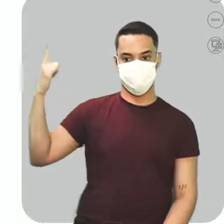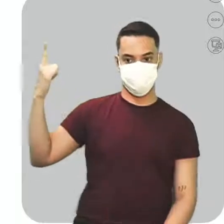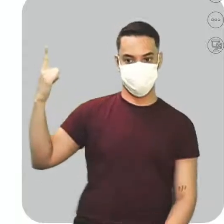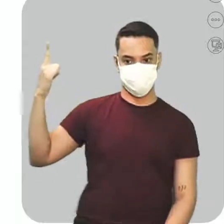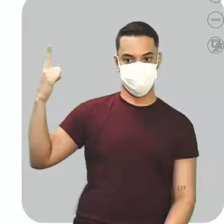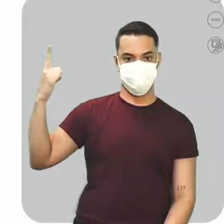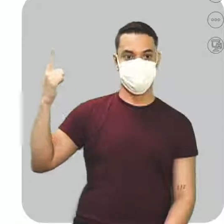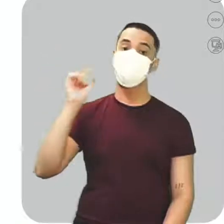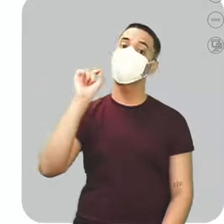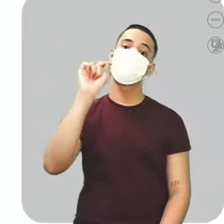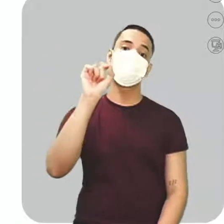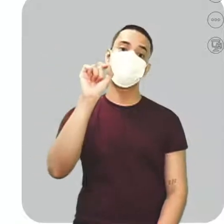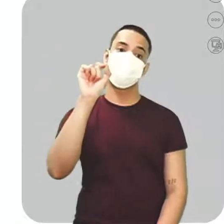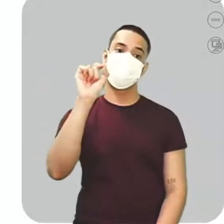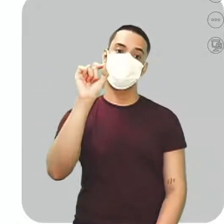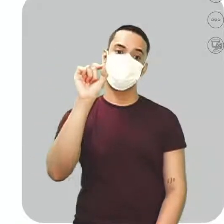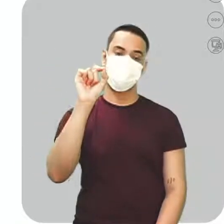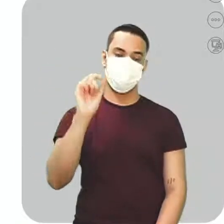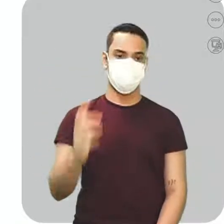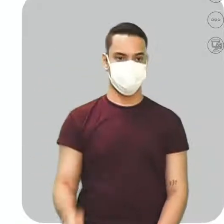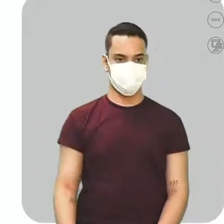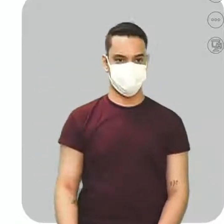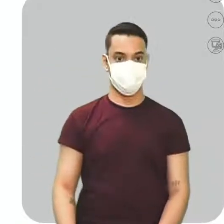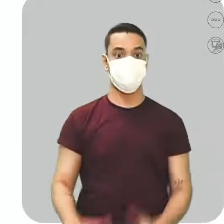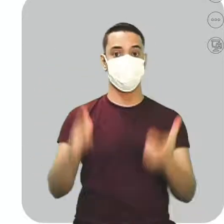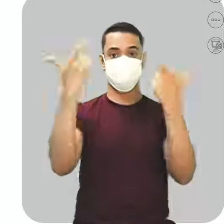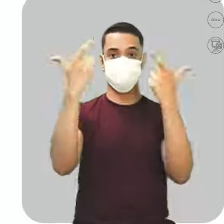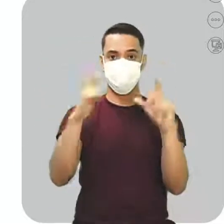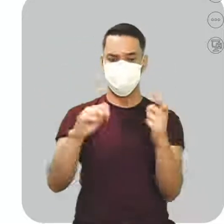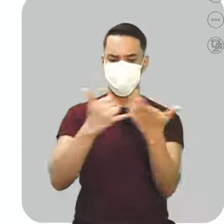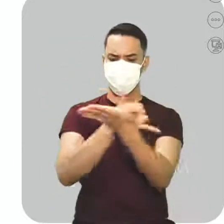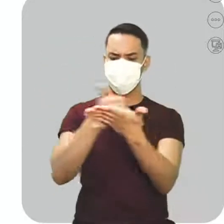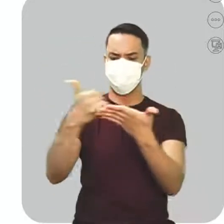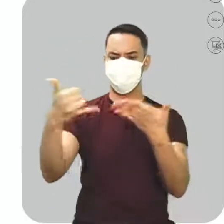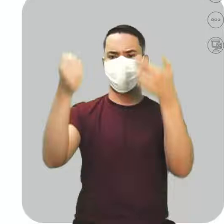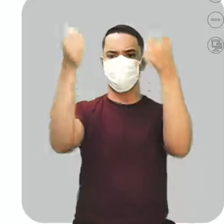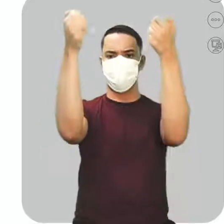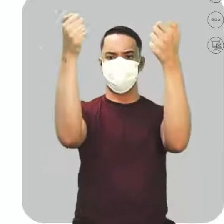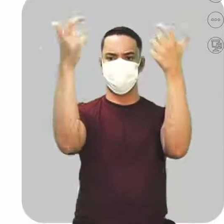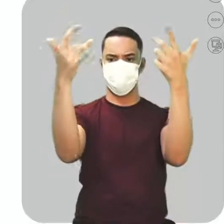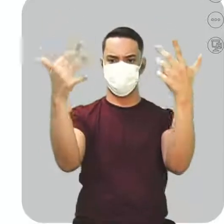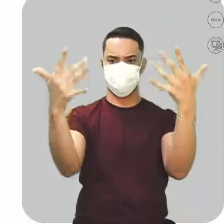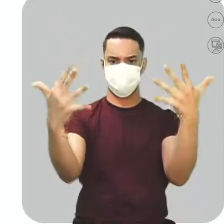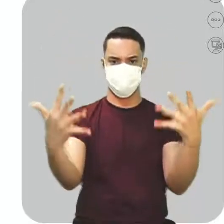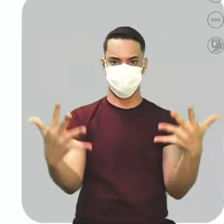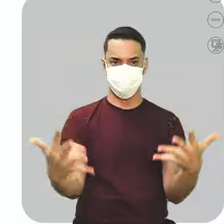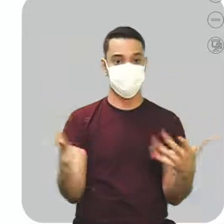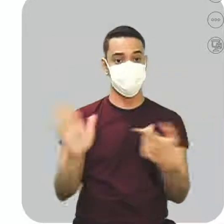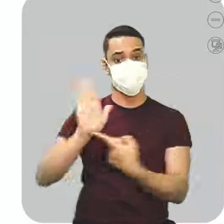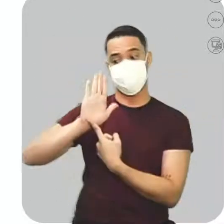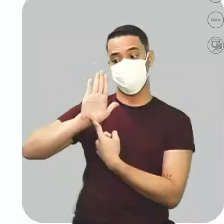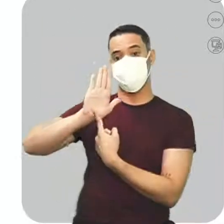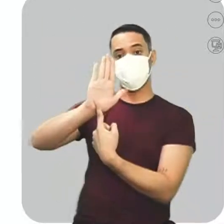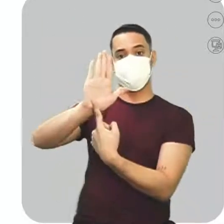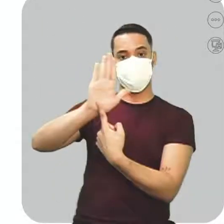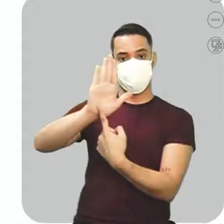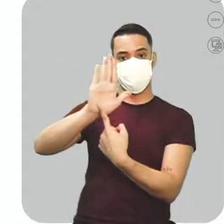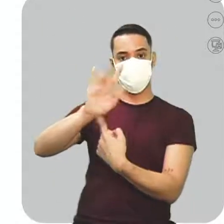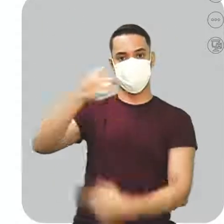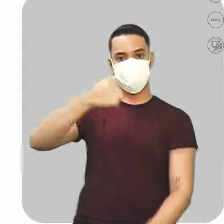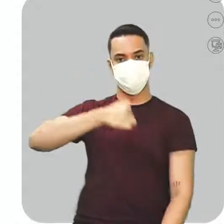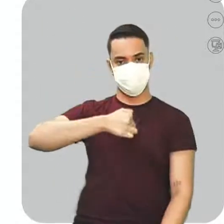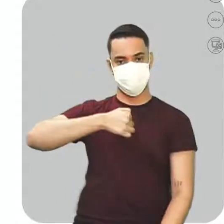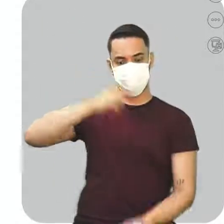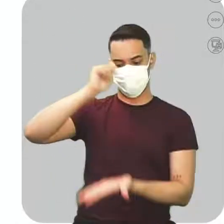O que é a introdução? É aquele onde apresenta a tese que vai ser